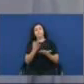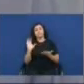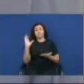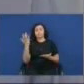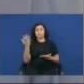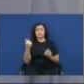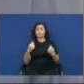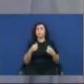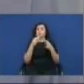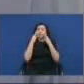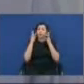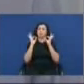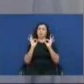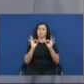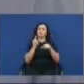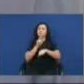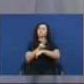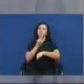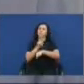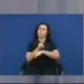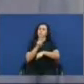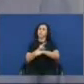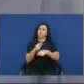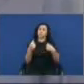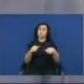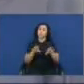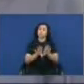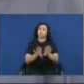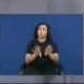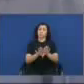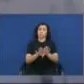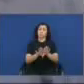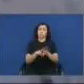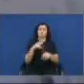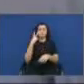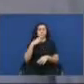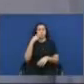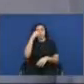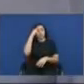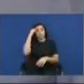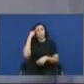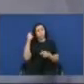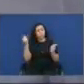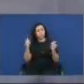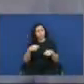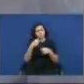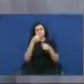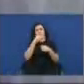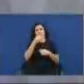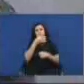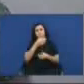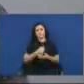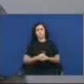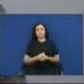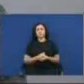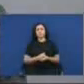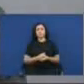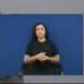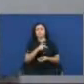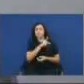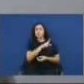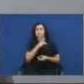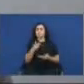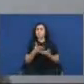e nós temos que dar uma atenção nesse sentido. Uma contraparte para o vereador Júlio. Senhor presidente, nobres